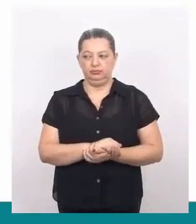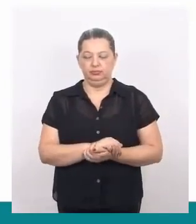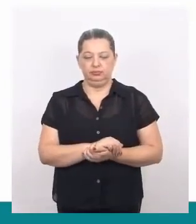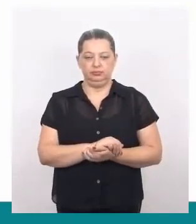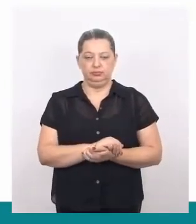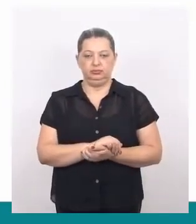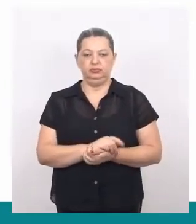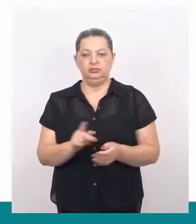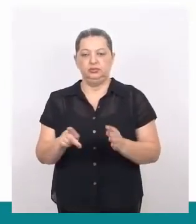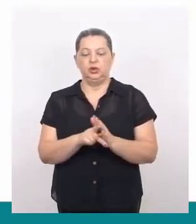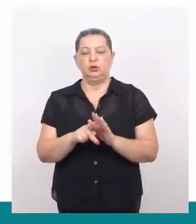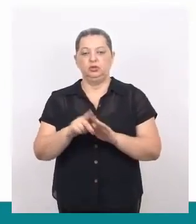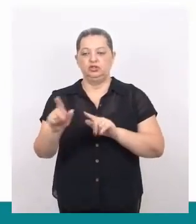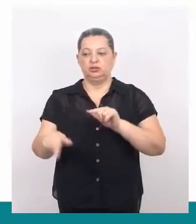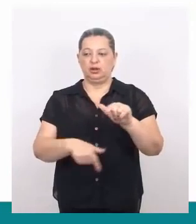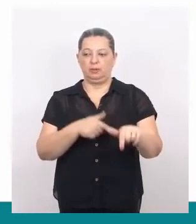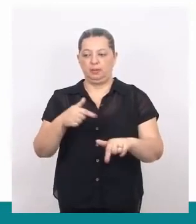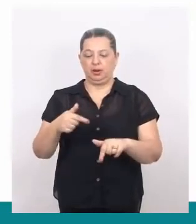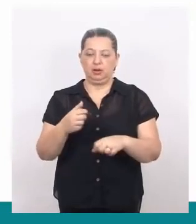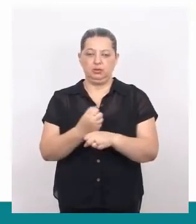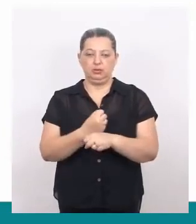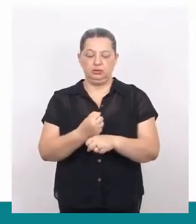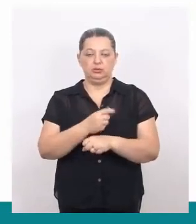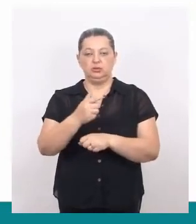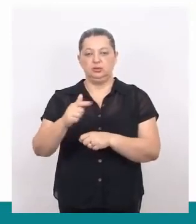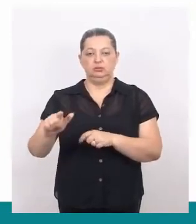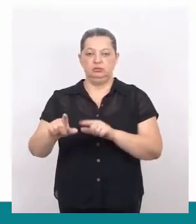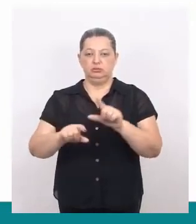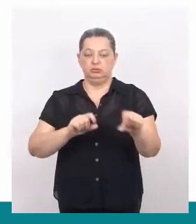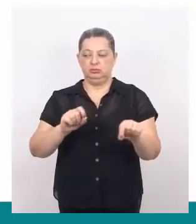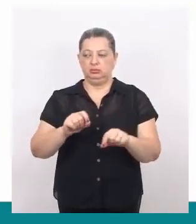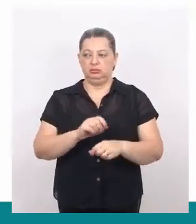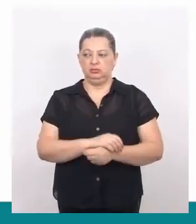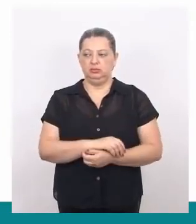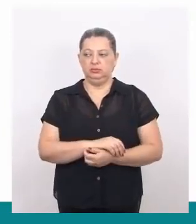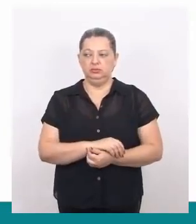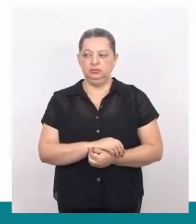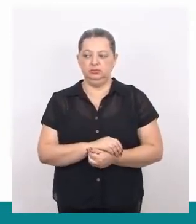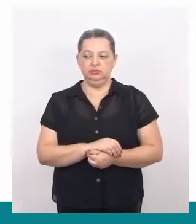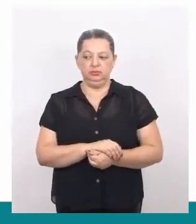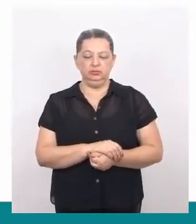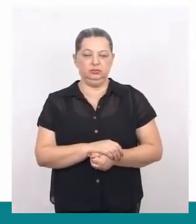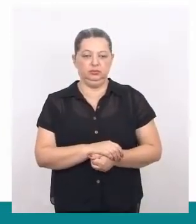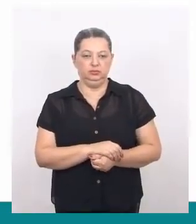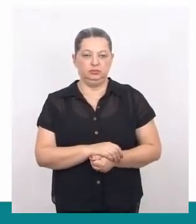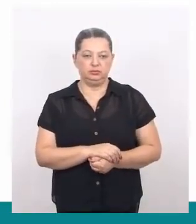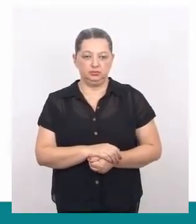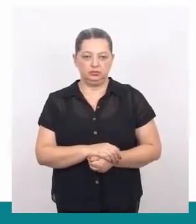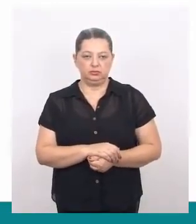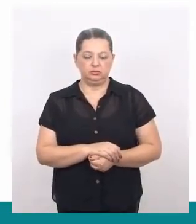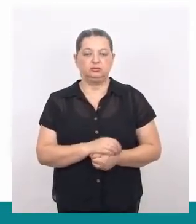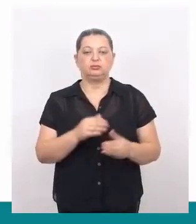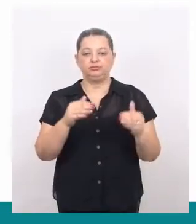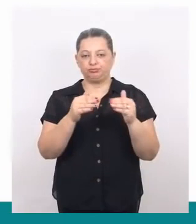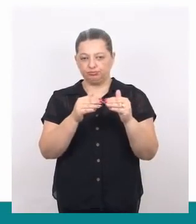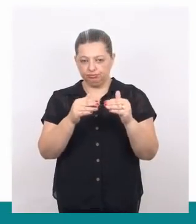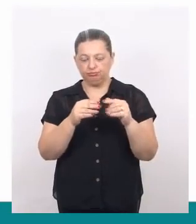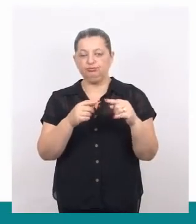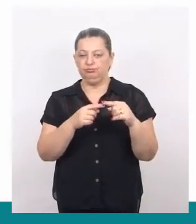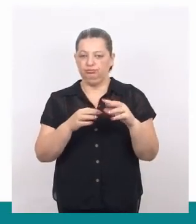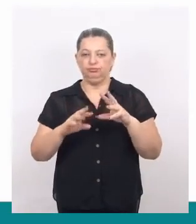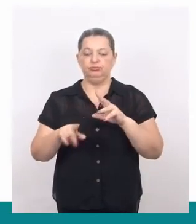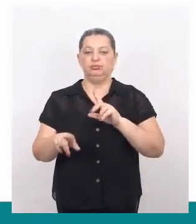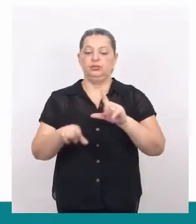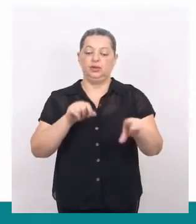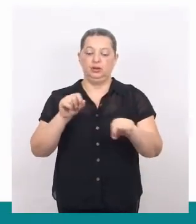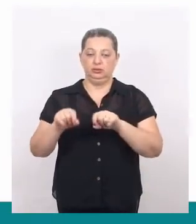jornada atual que ele está e a jornada de opção, tá? Para que vocês possam realizar a atribuição de acordo com a jornada de opção dele.